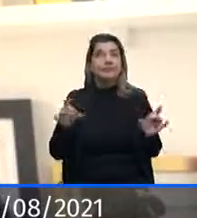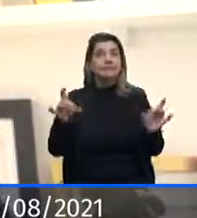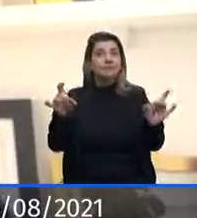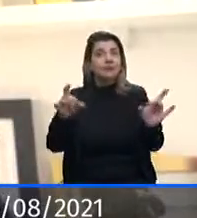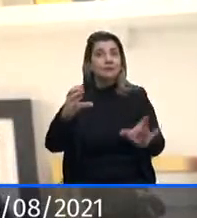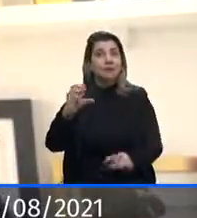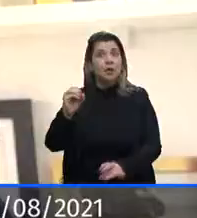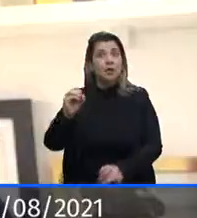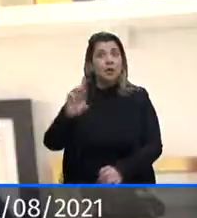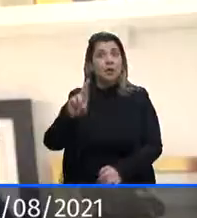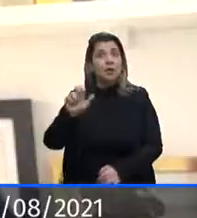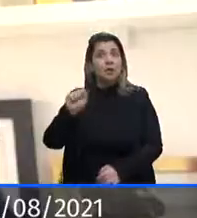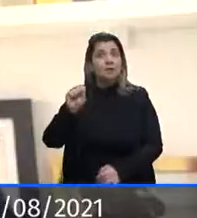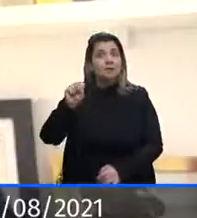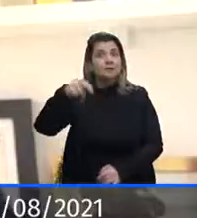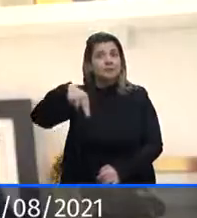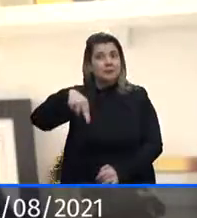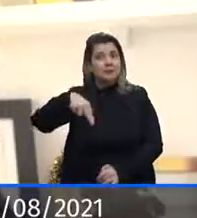Corsã.